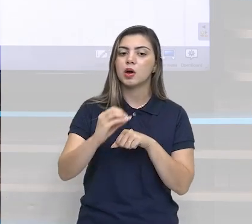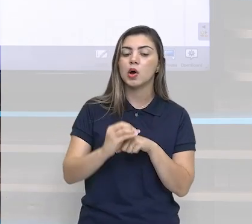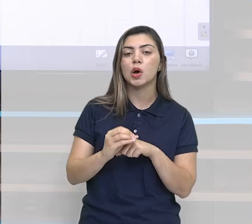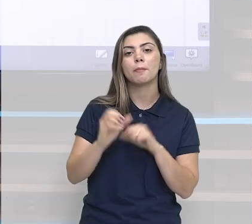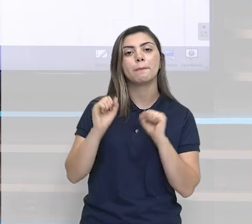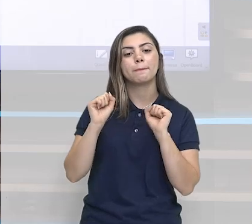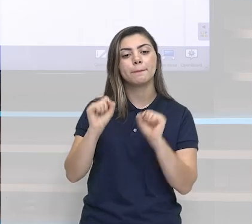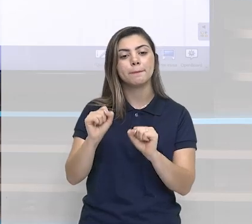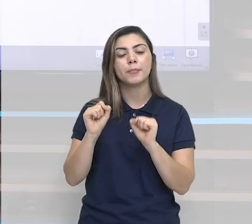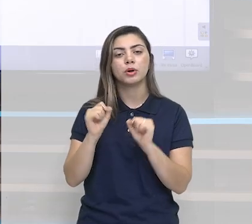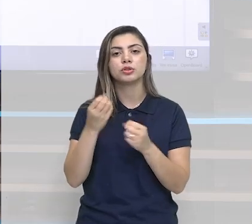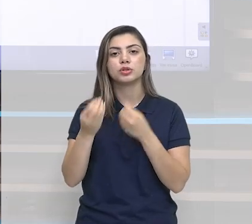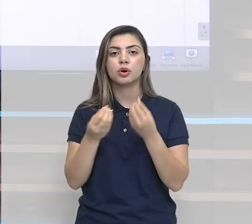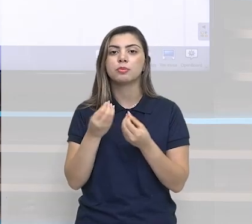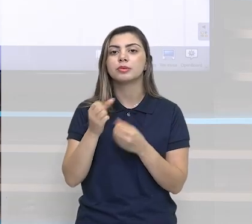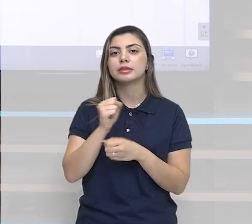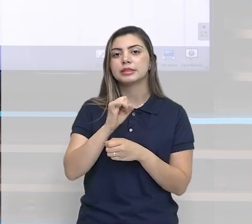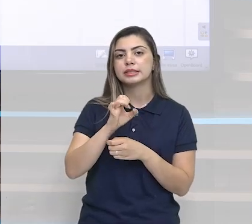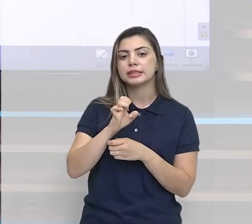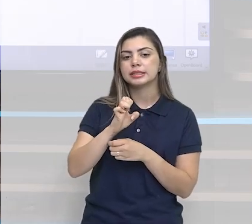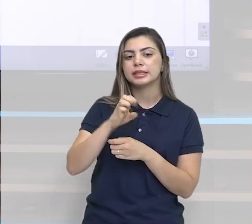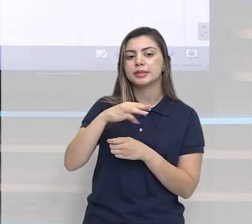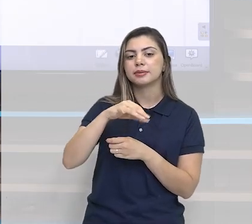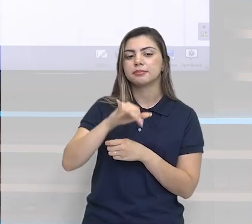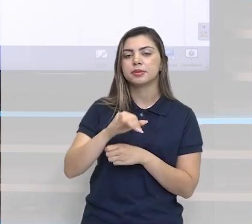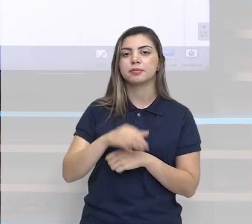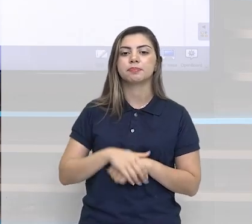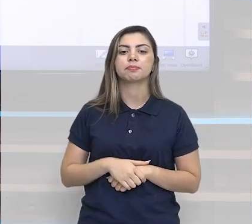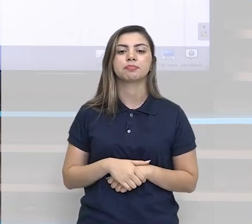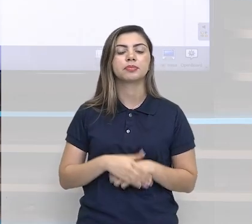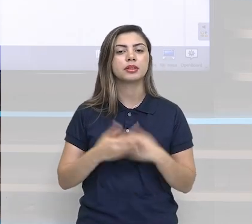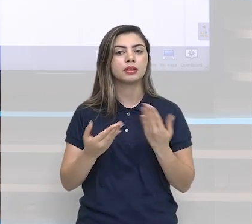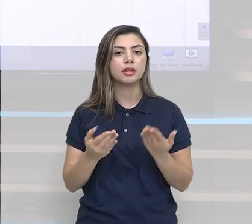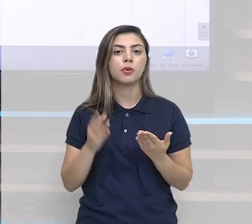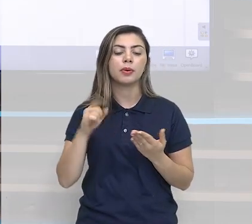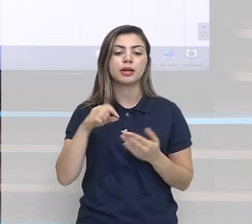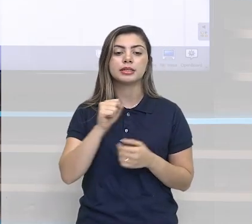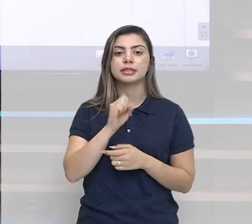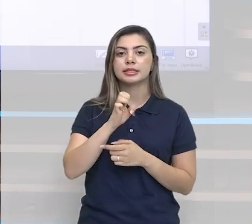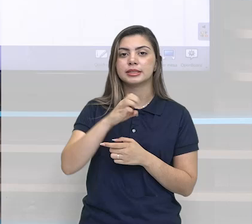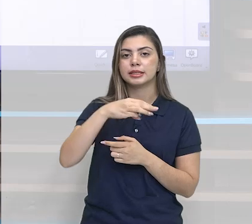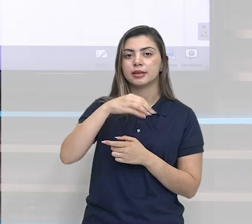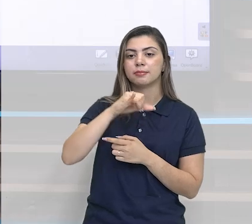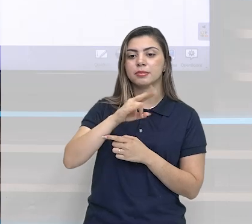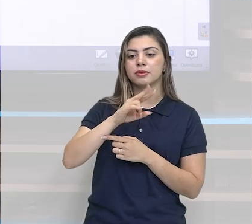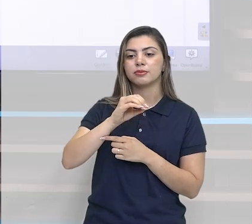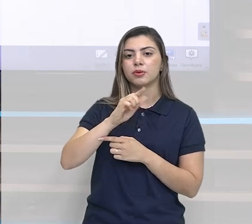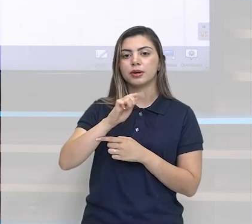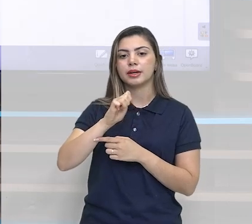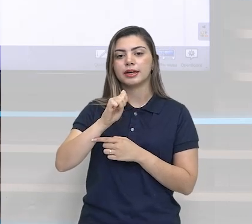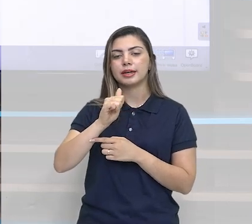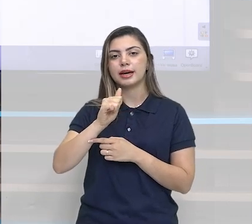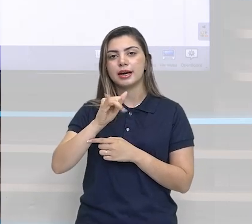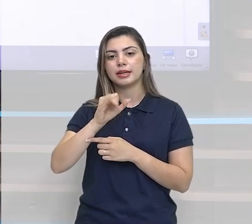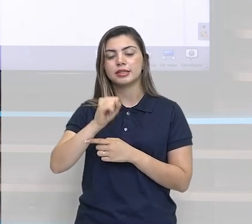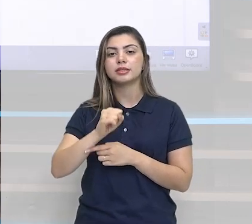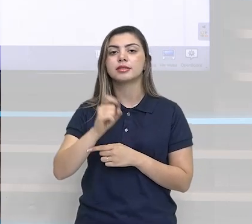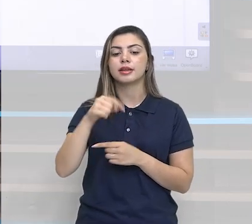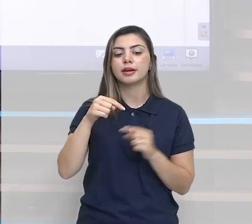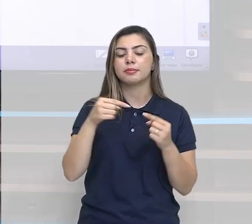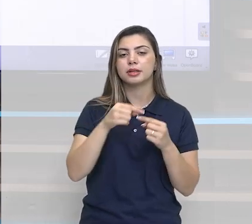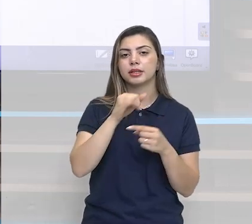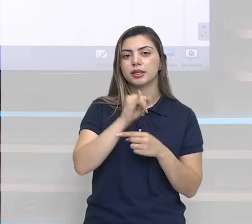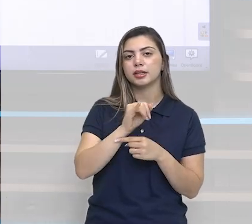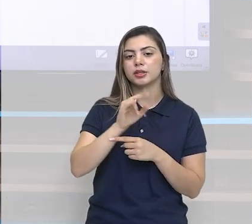poderão funcionar como semivogais. E as que já são definidas como semivogais são I e U. Então, o